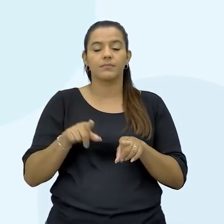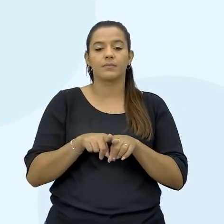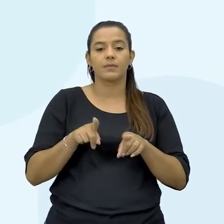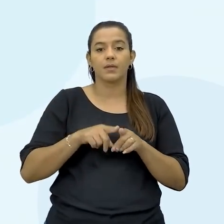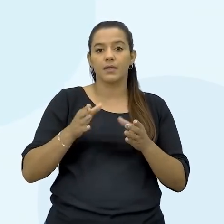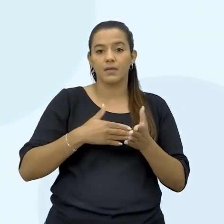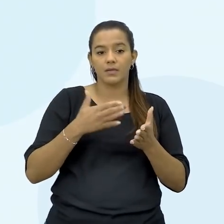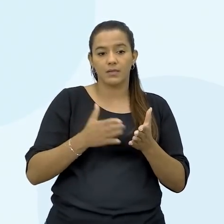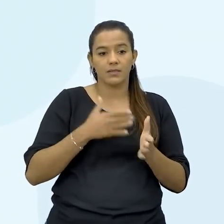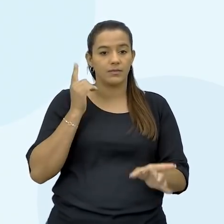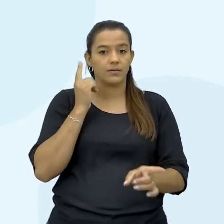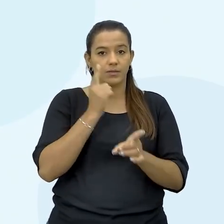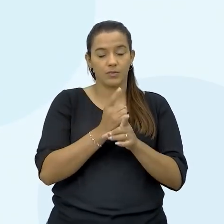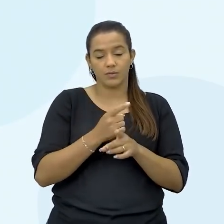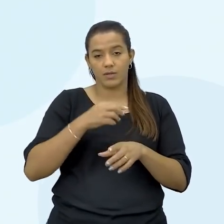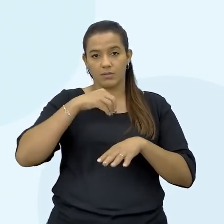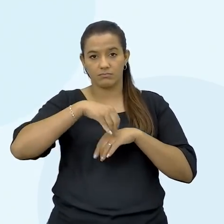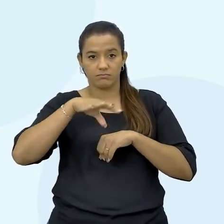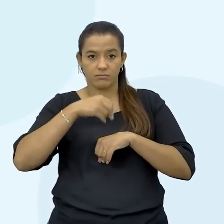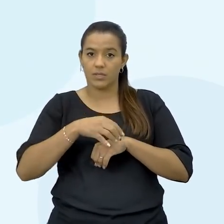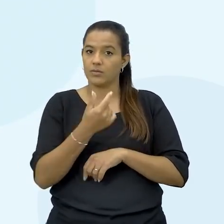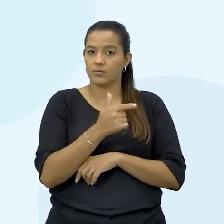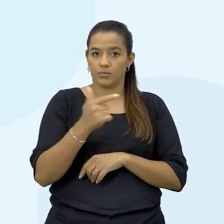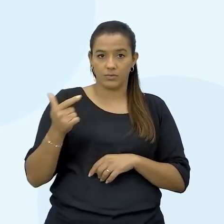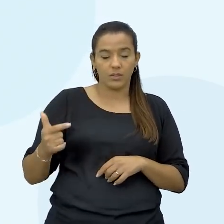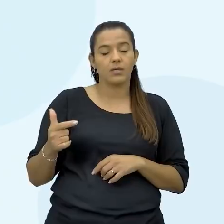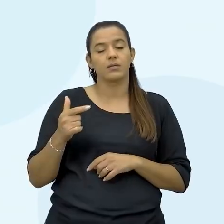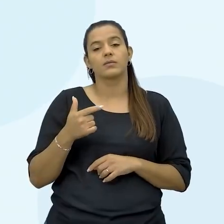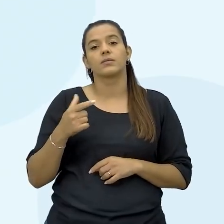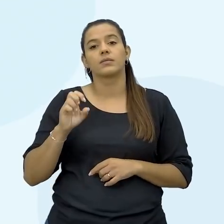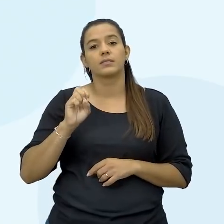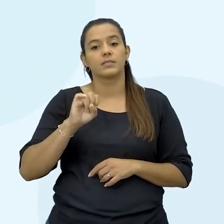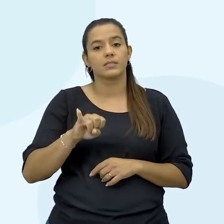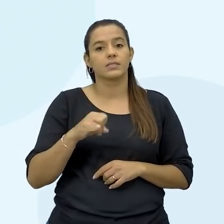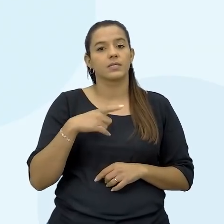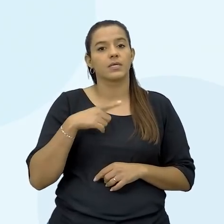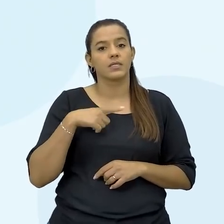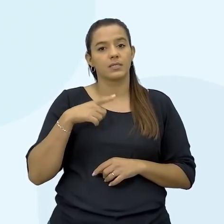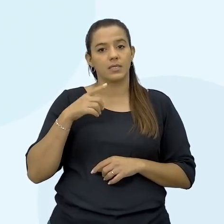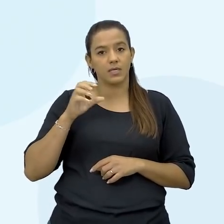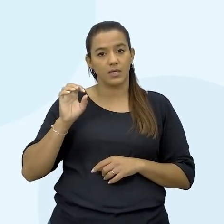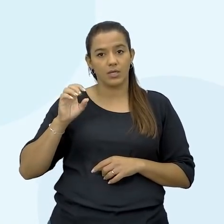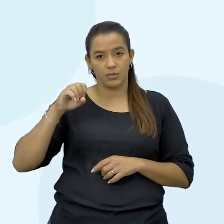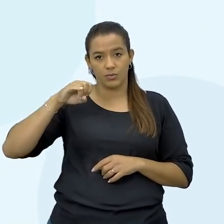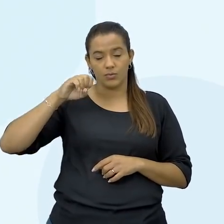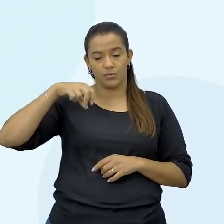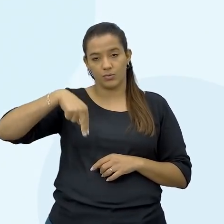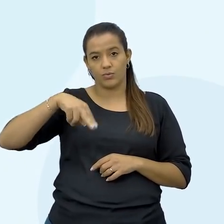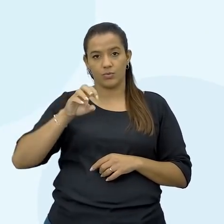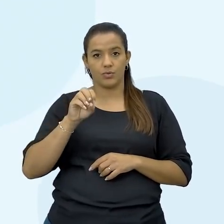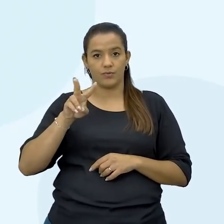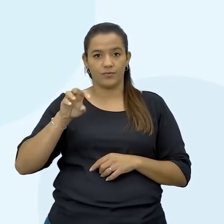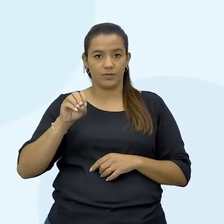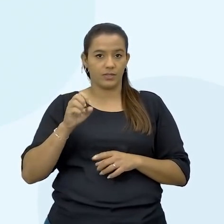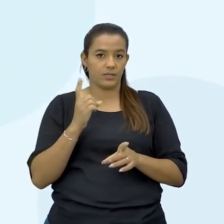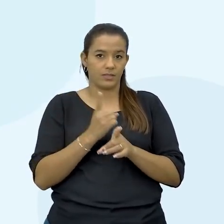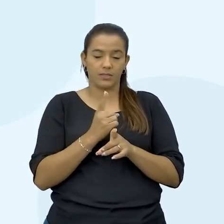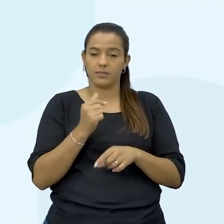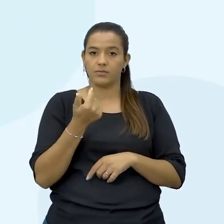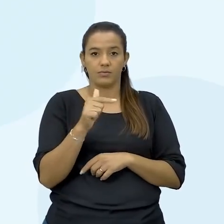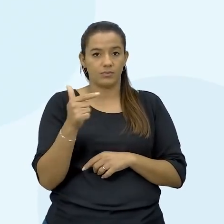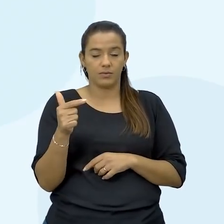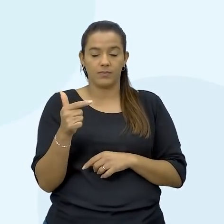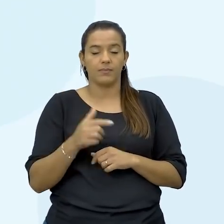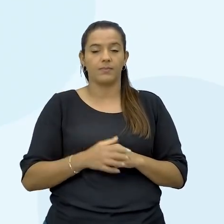não encontrará orientações sobre os componentes que são exclusivos do Novotec, tá ok? Então, a seguir,